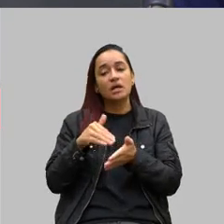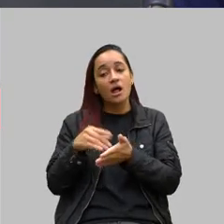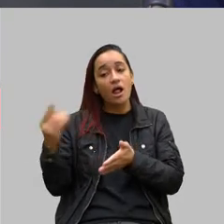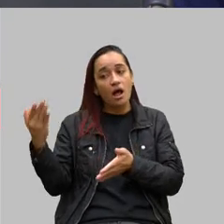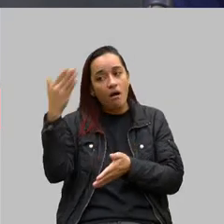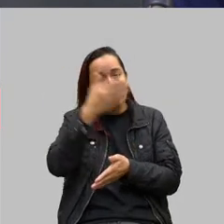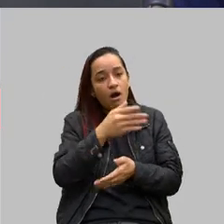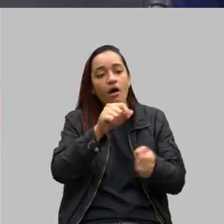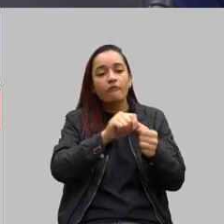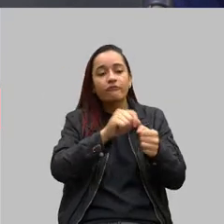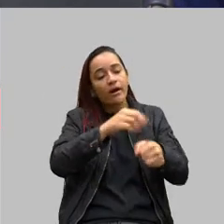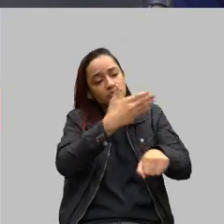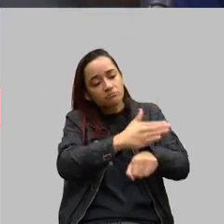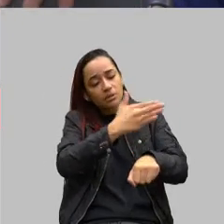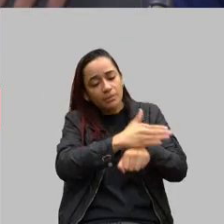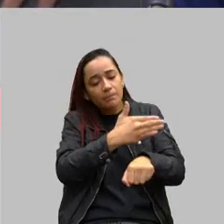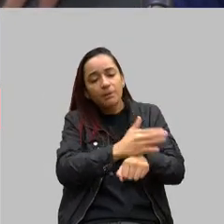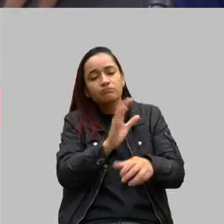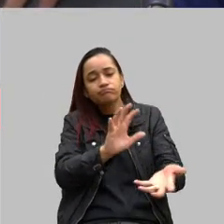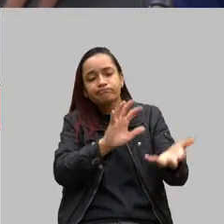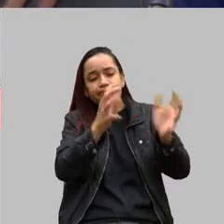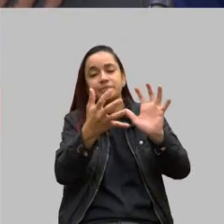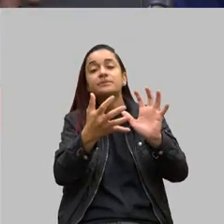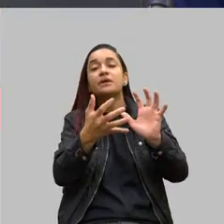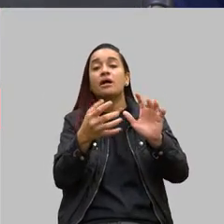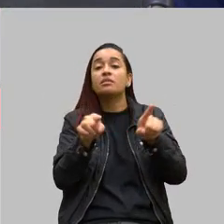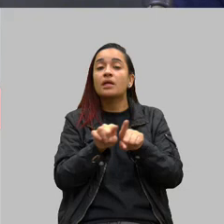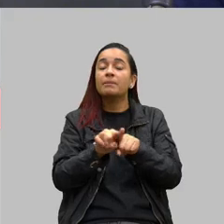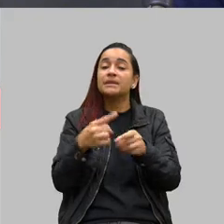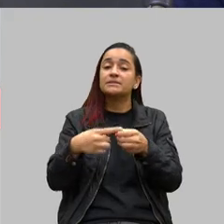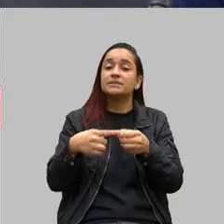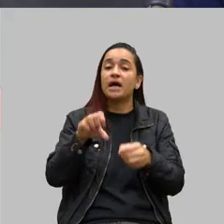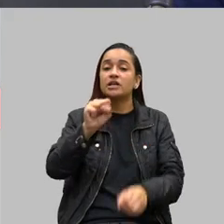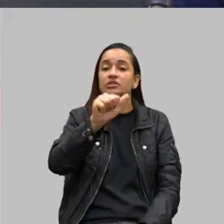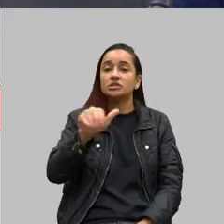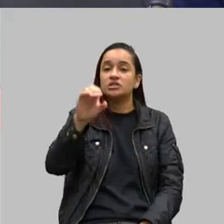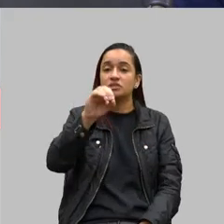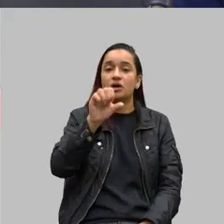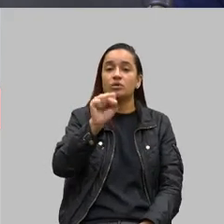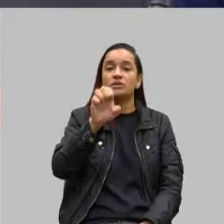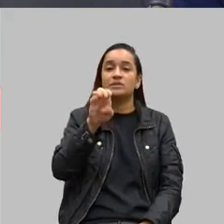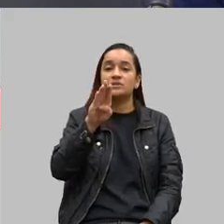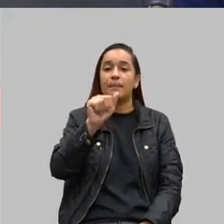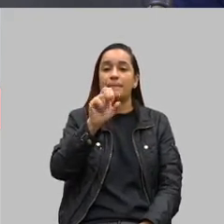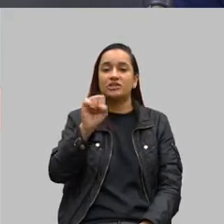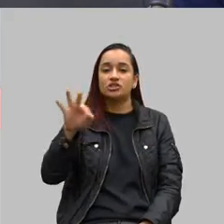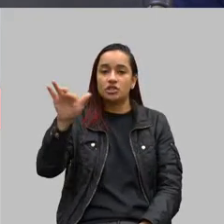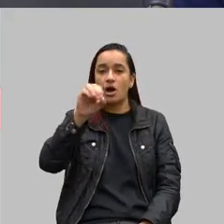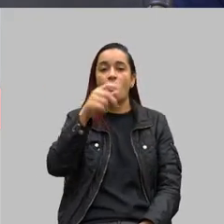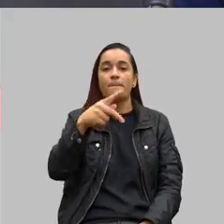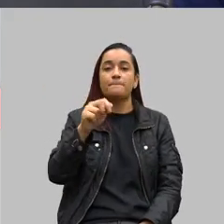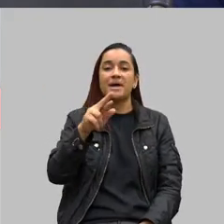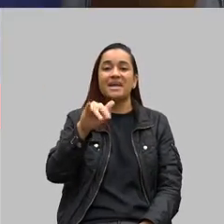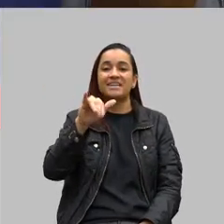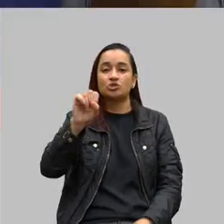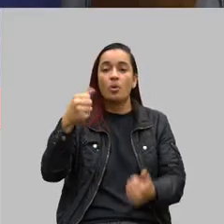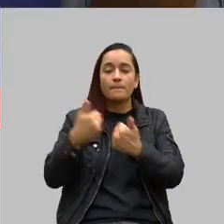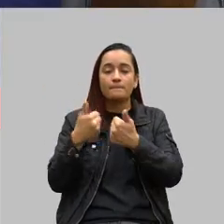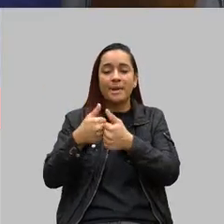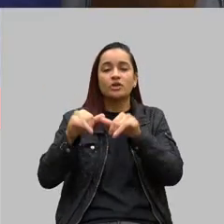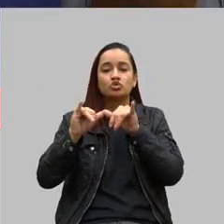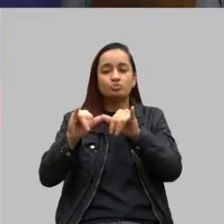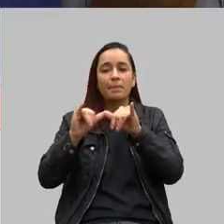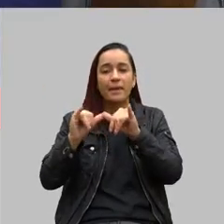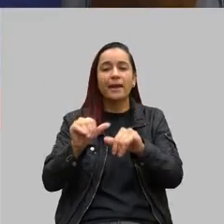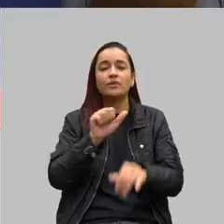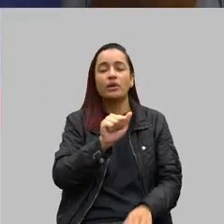e também lá em São Sebastião do Paraíso onde tem o Supermercado ABC no dia Acho que não chegou a ir até lá mas lá também tem sido